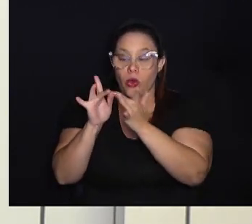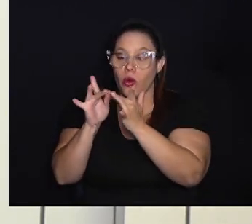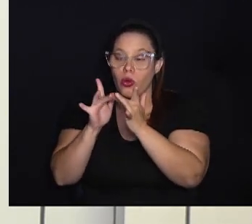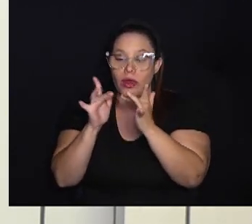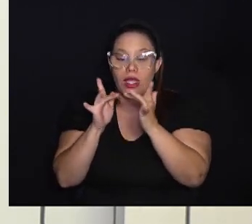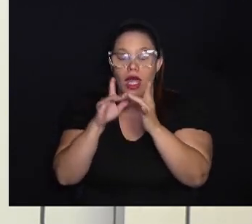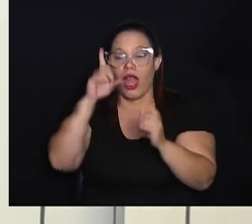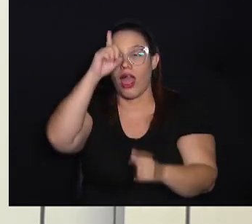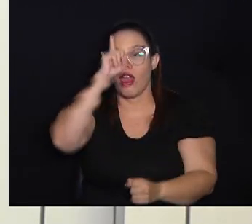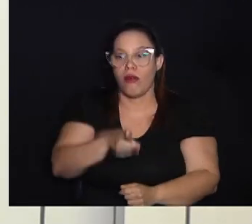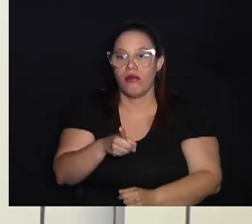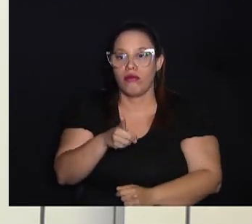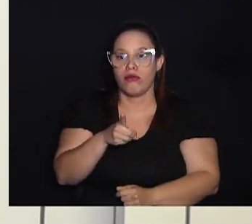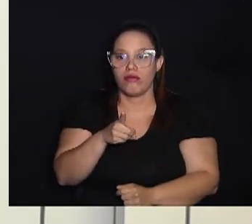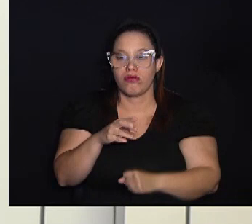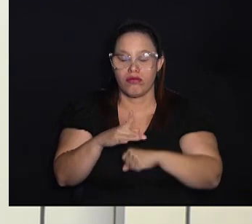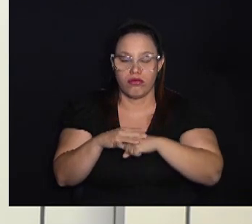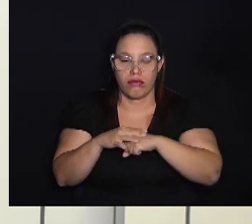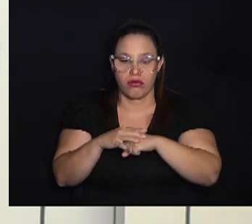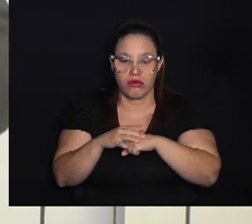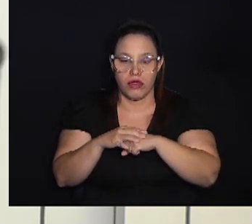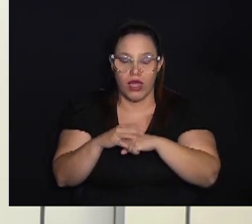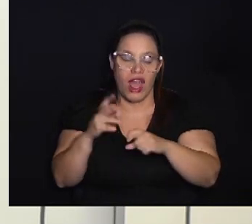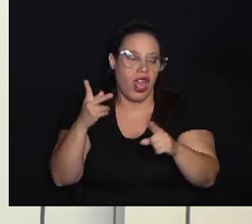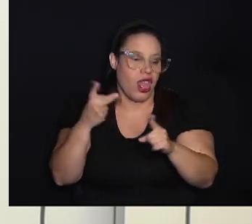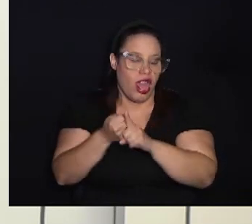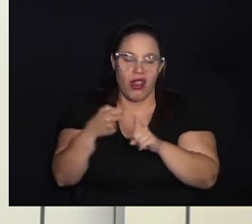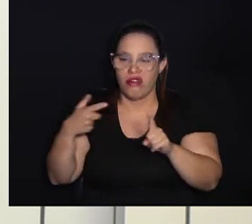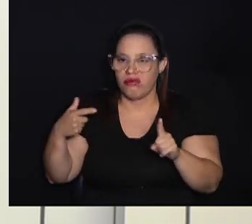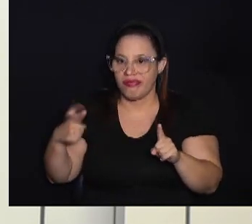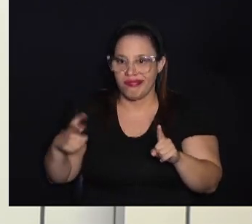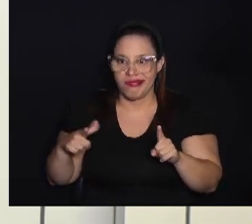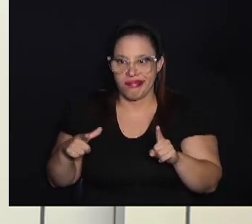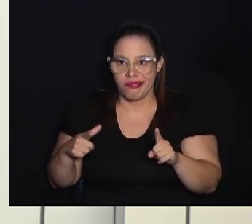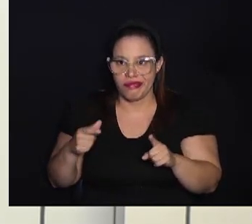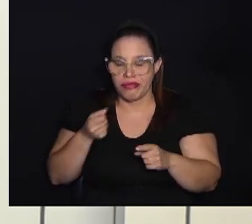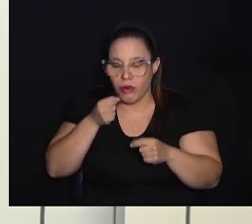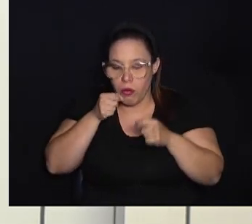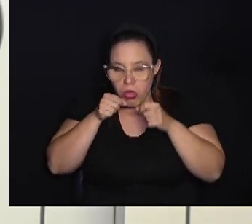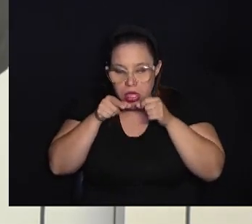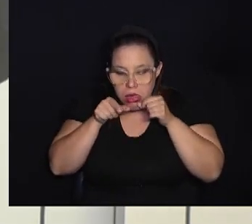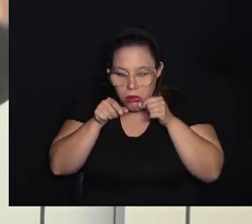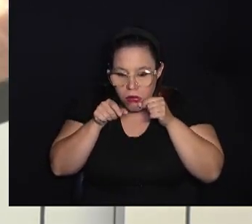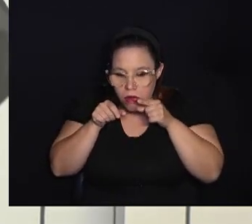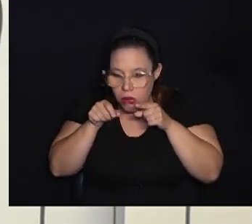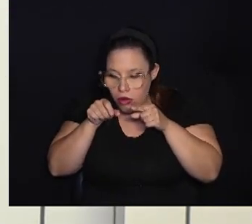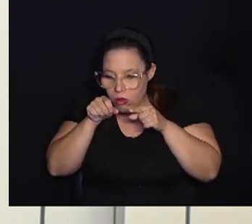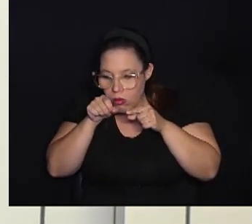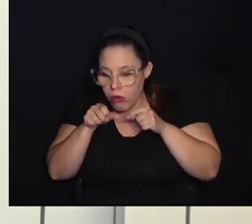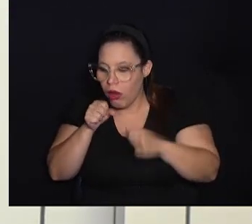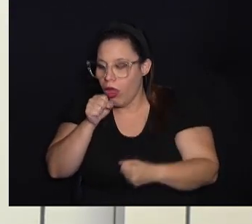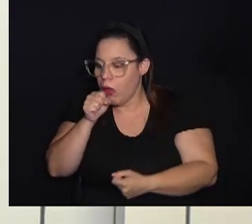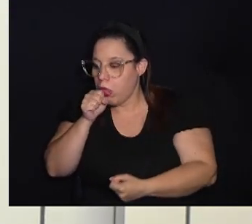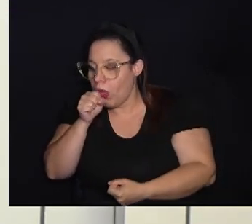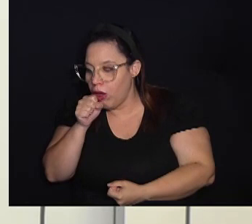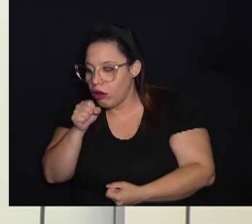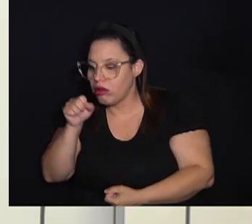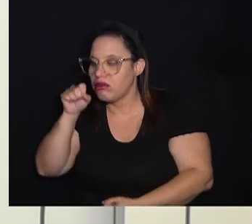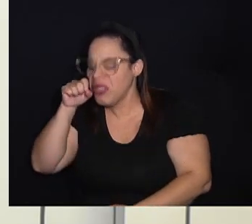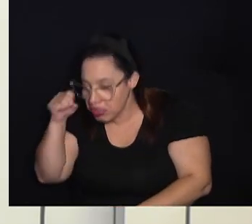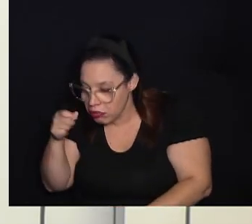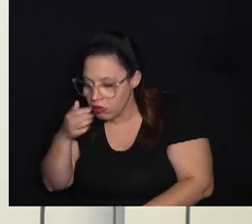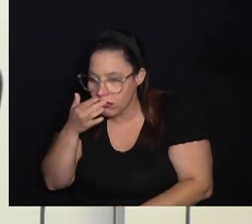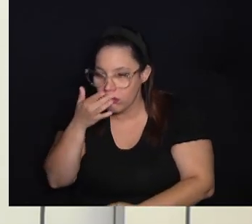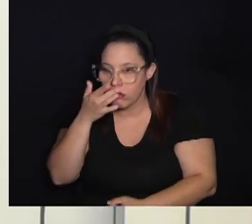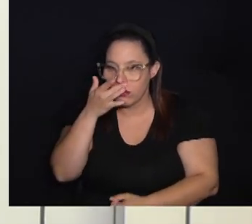do doente com uma pessoa não vacinada por meio de gotículas eliminadas por tosse, espirro ou